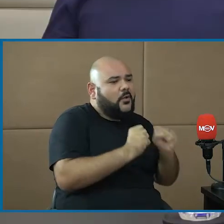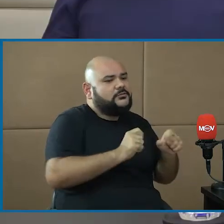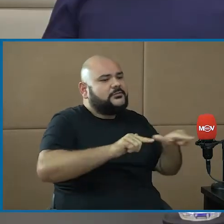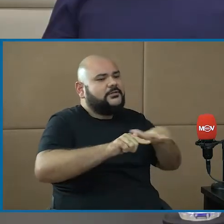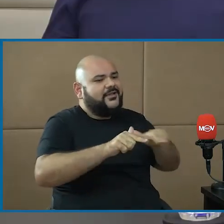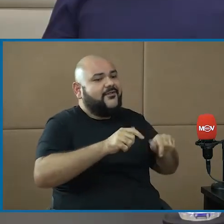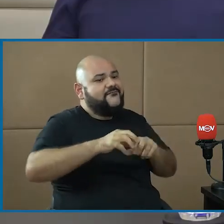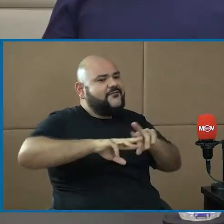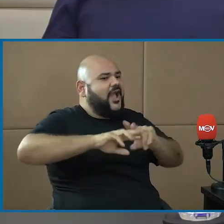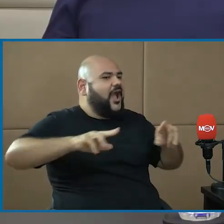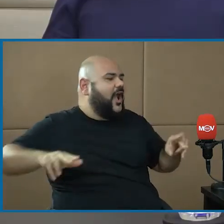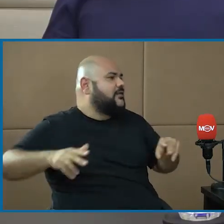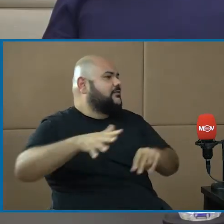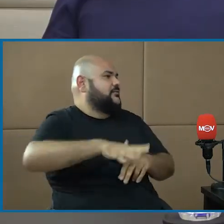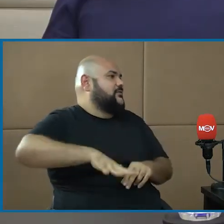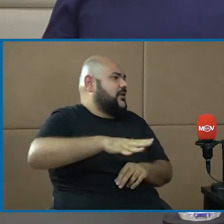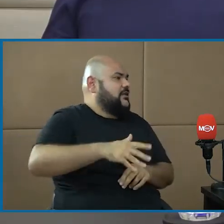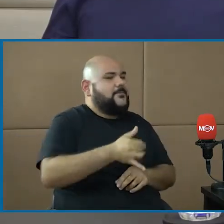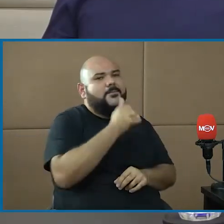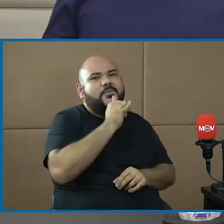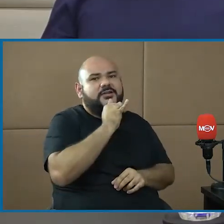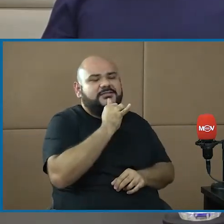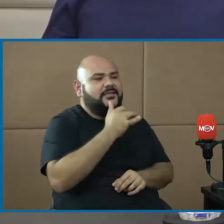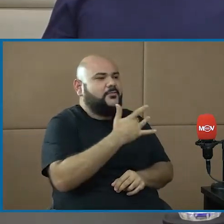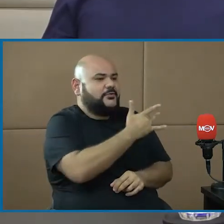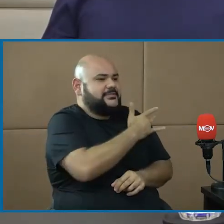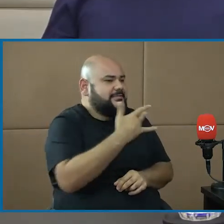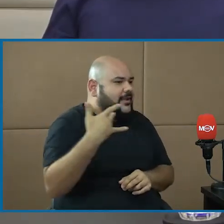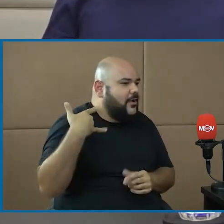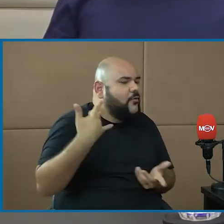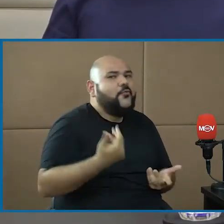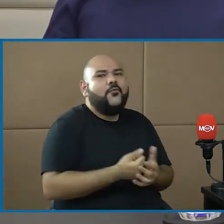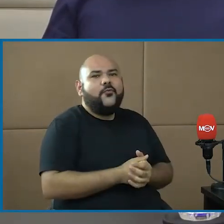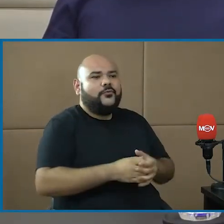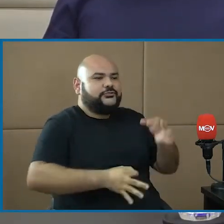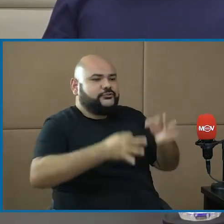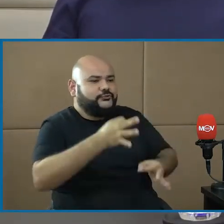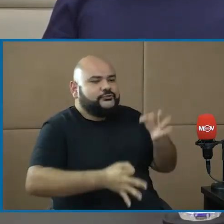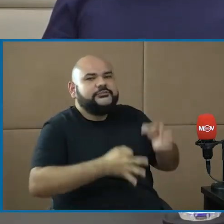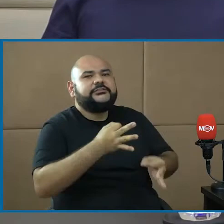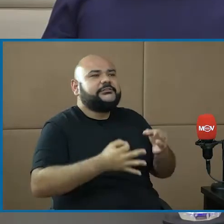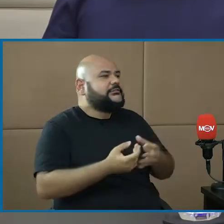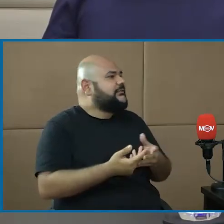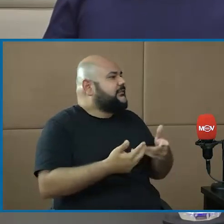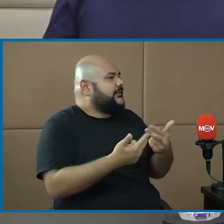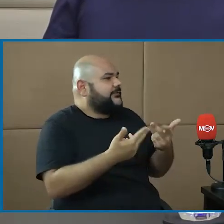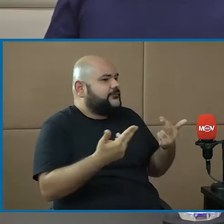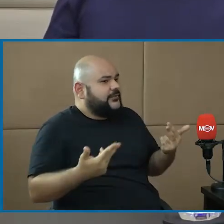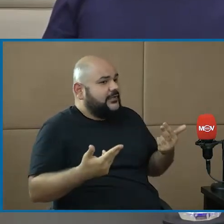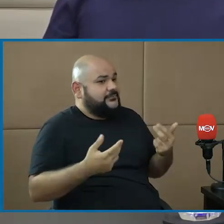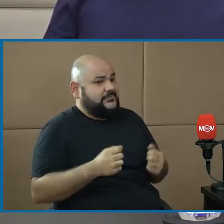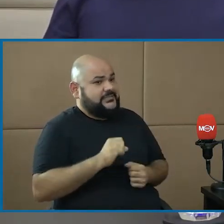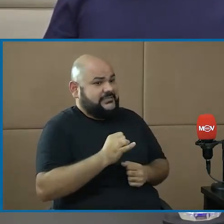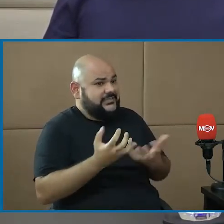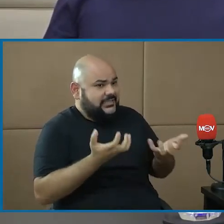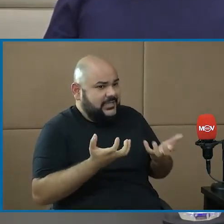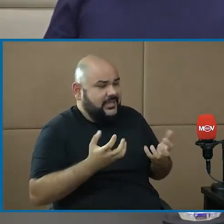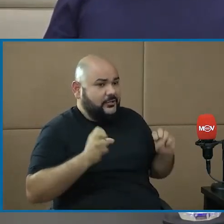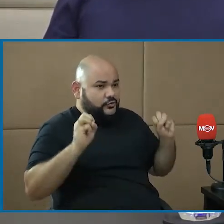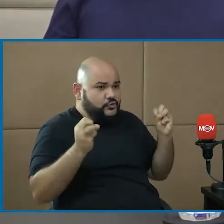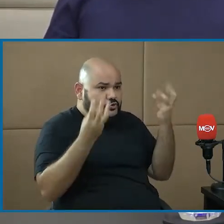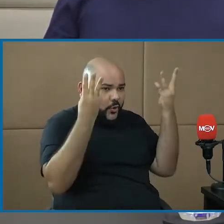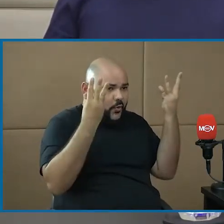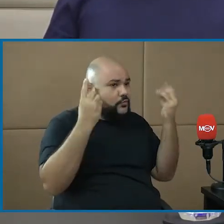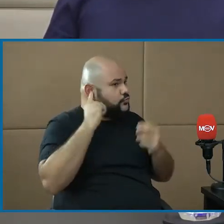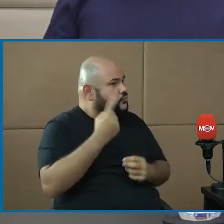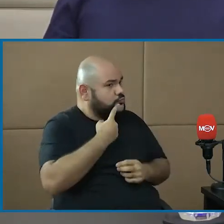saúde? Né? Se ele precisar ir à justiça, à delegacia, quem é que vai fazer essa mediação? Né? Se ele precisar ir a um show, né? Quem é que vai interpretar